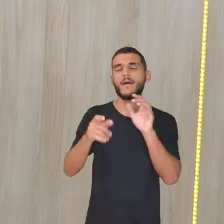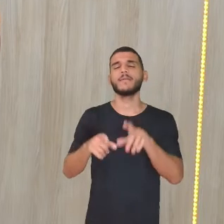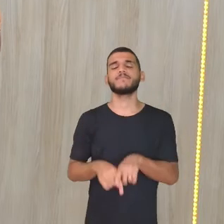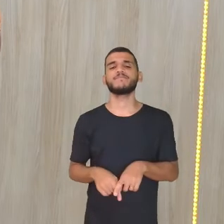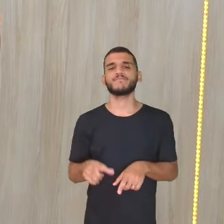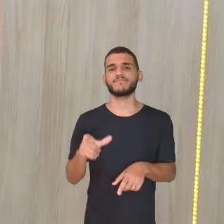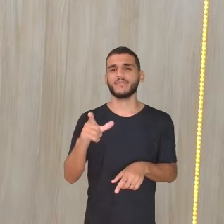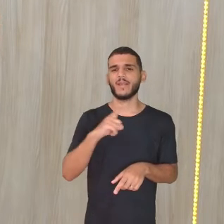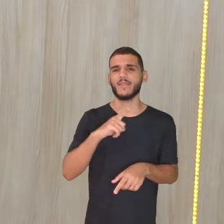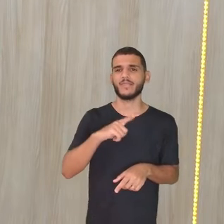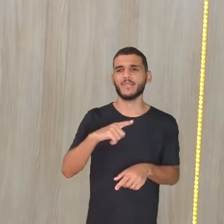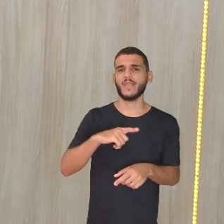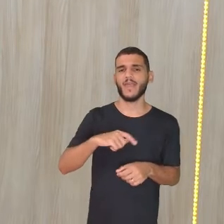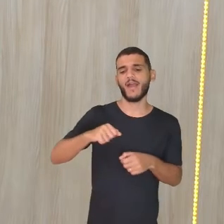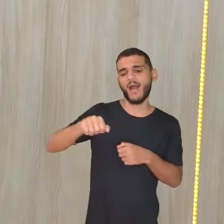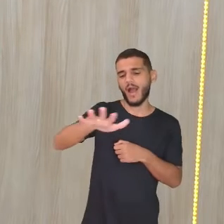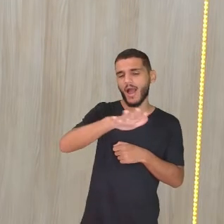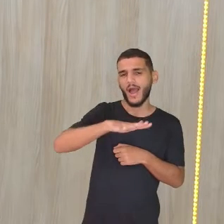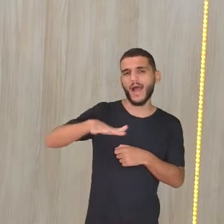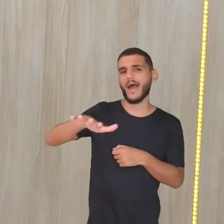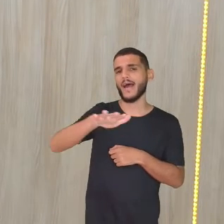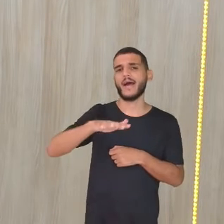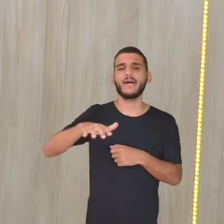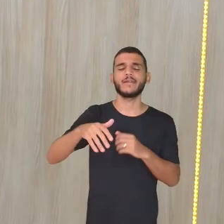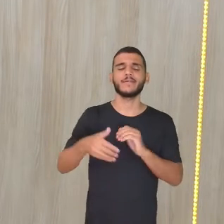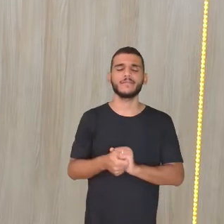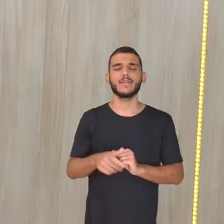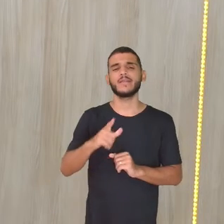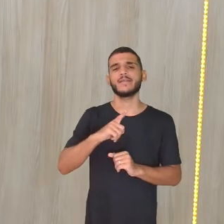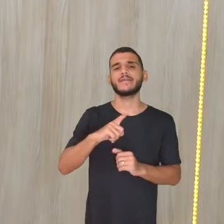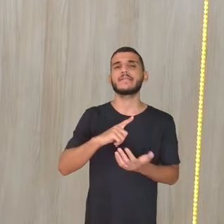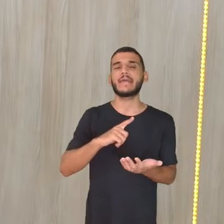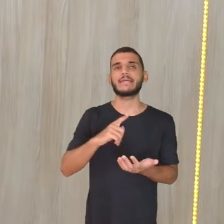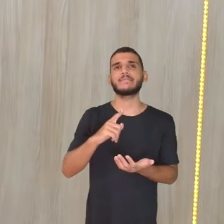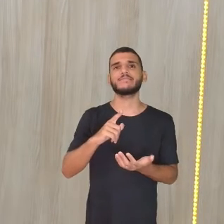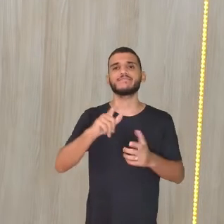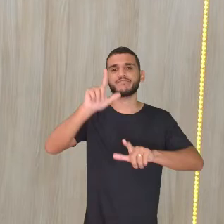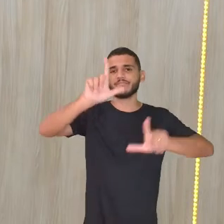circulação. Circula tanto na imprensa, não é, como